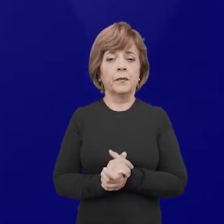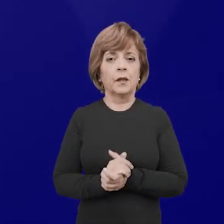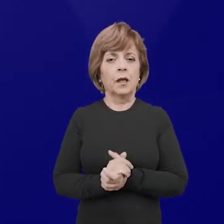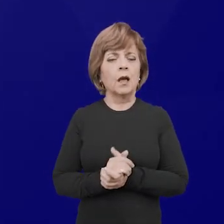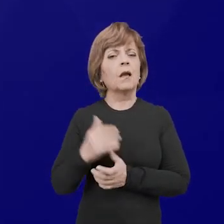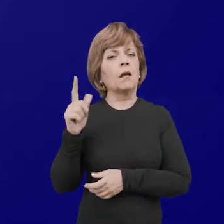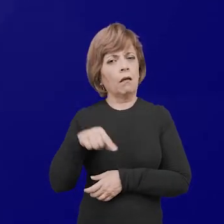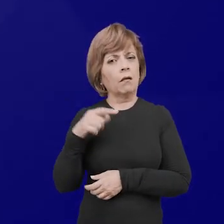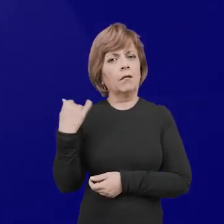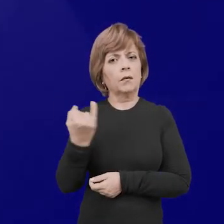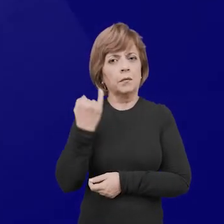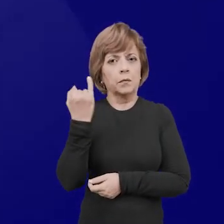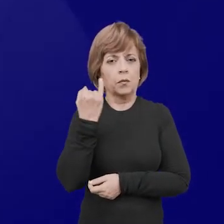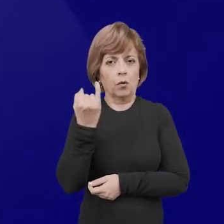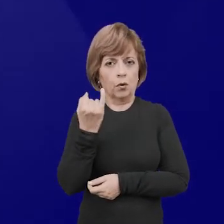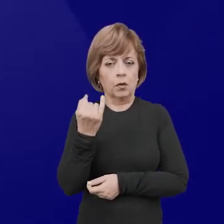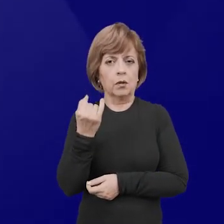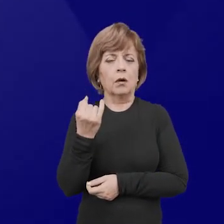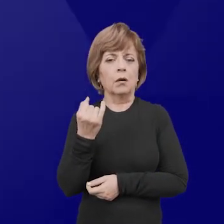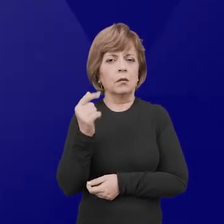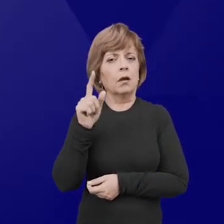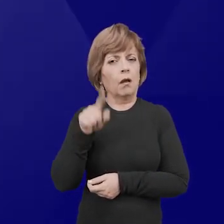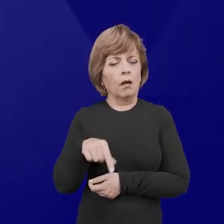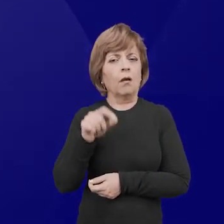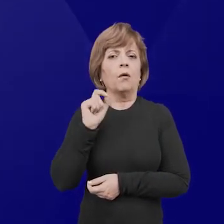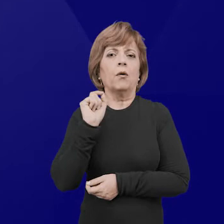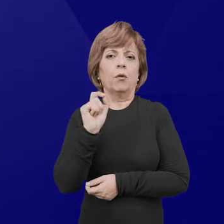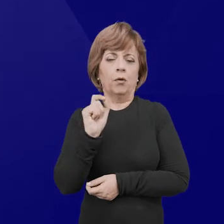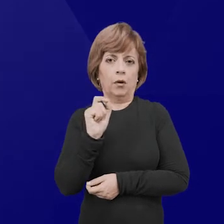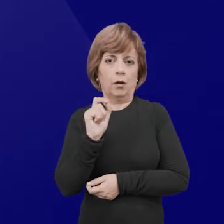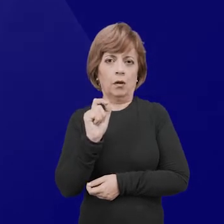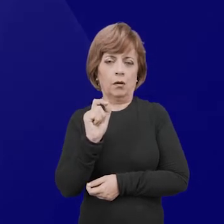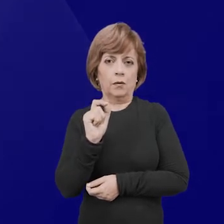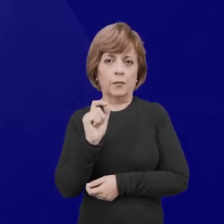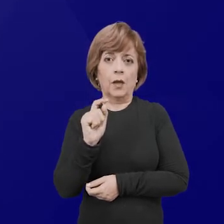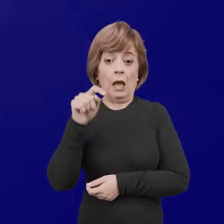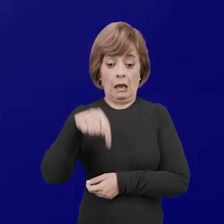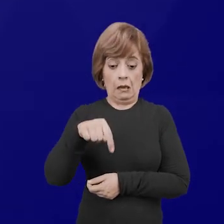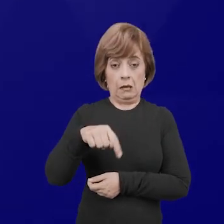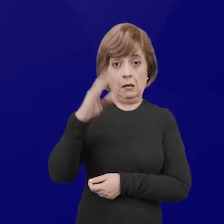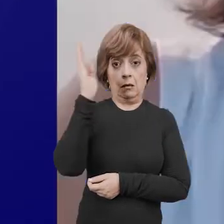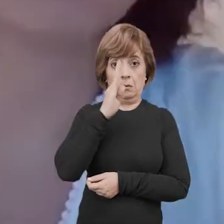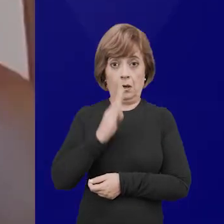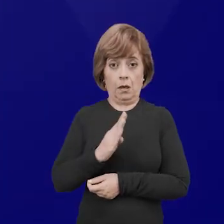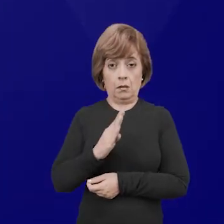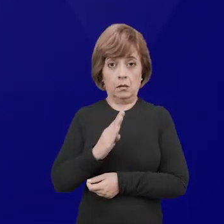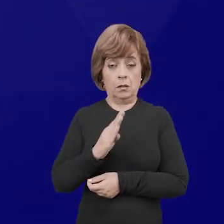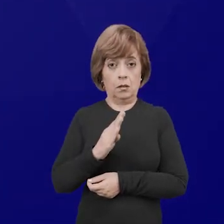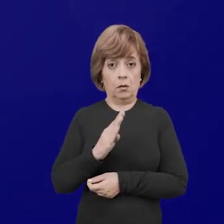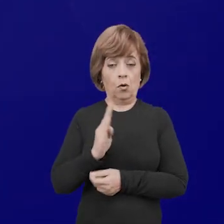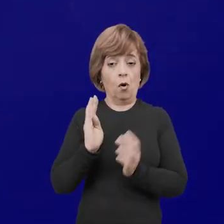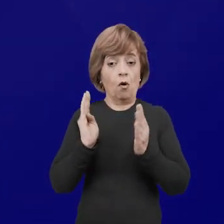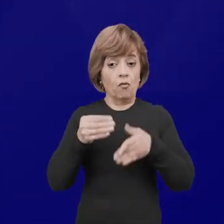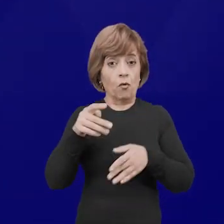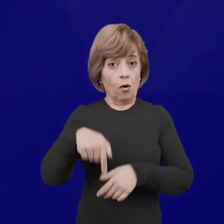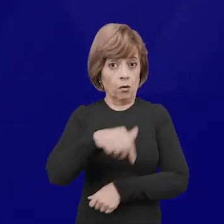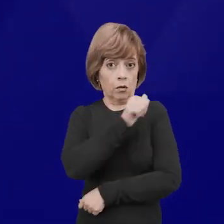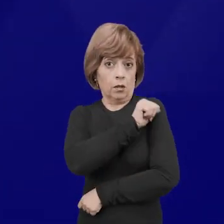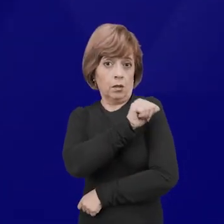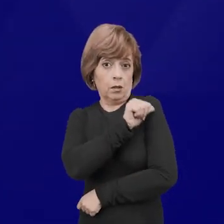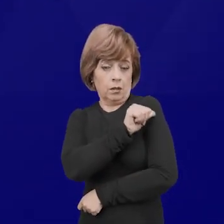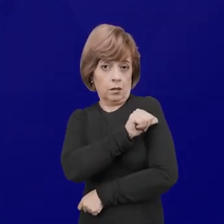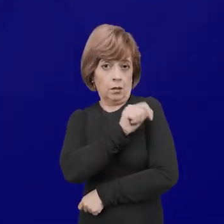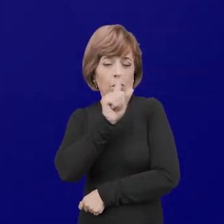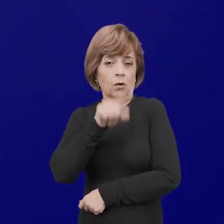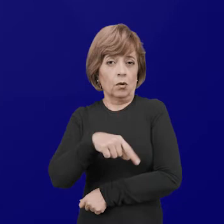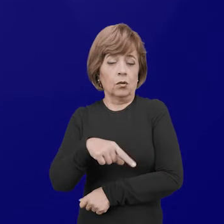coisa que é muito importante sempre ter em mente é que a gente no Brasil, no Rio de Janeiro em especial, a gente tem um volume, né,